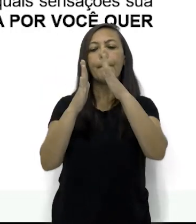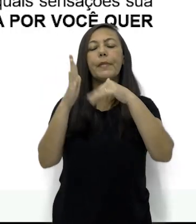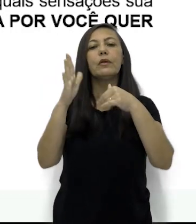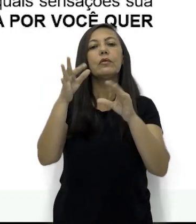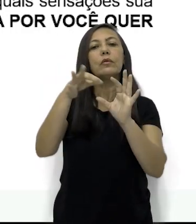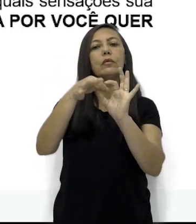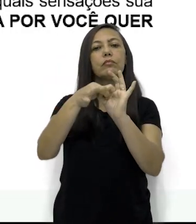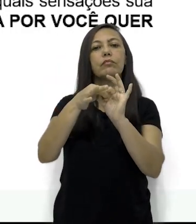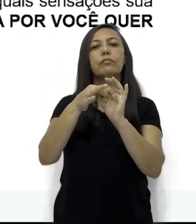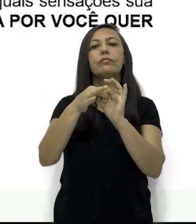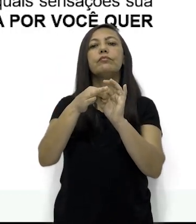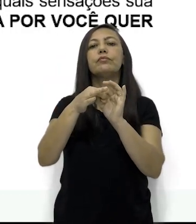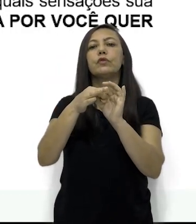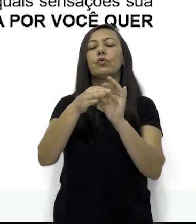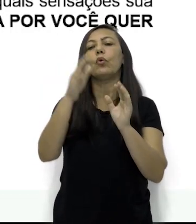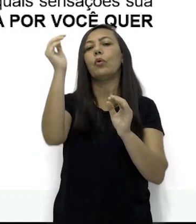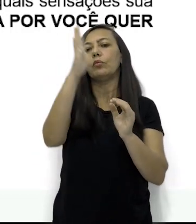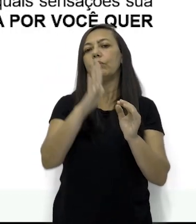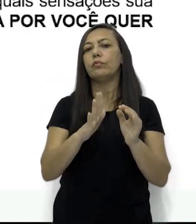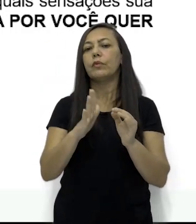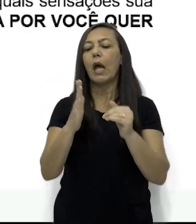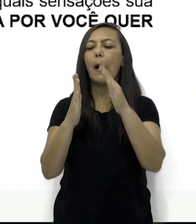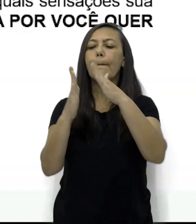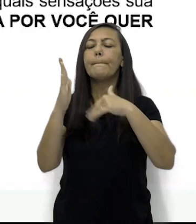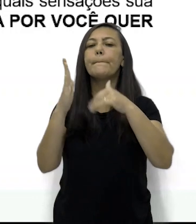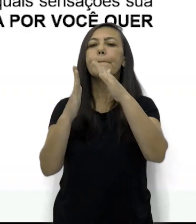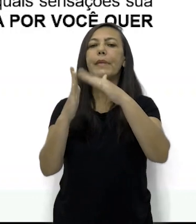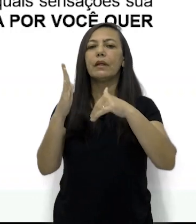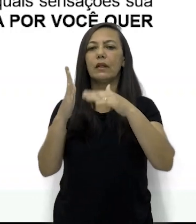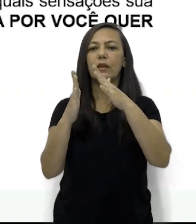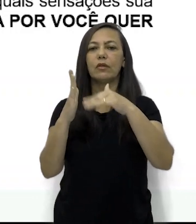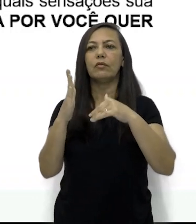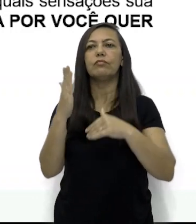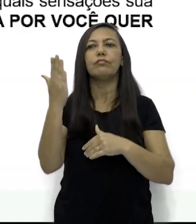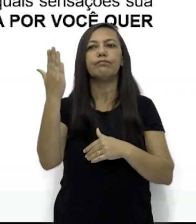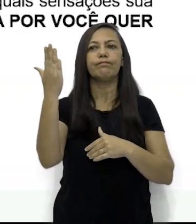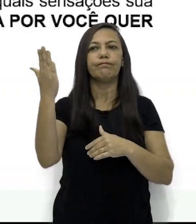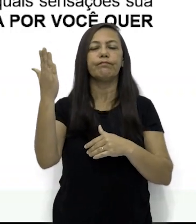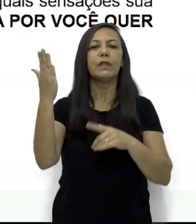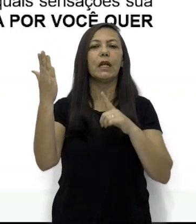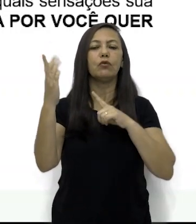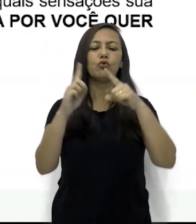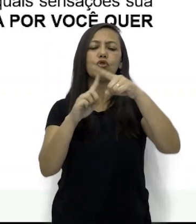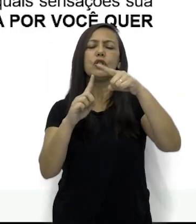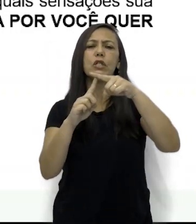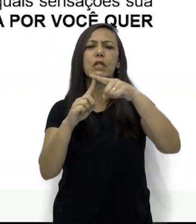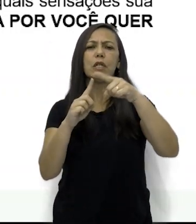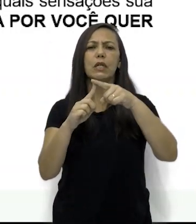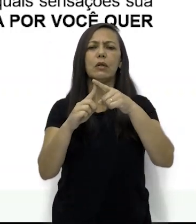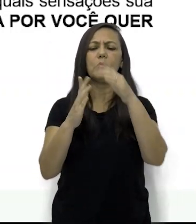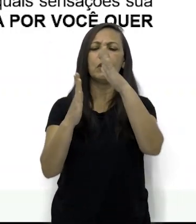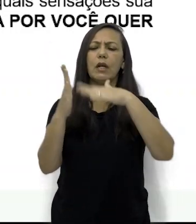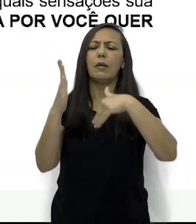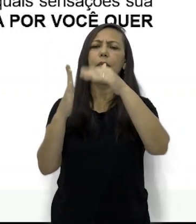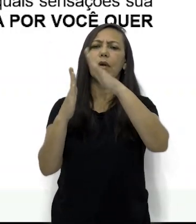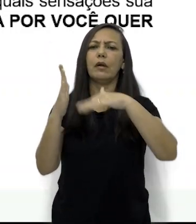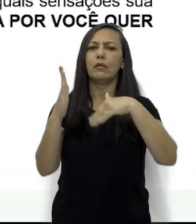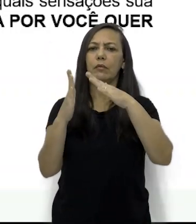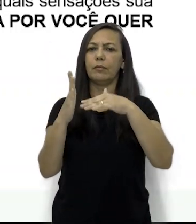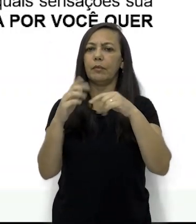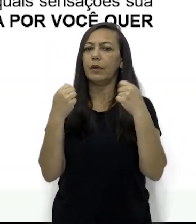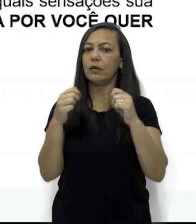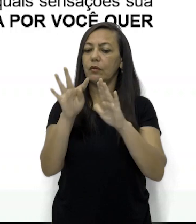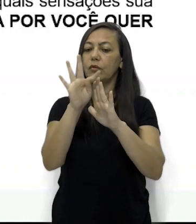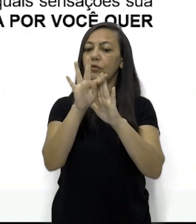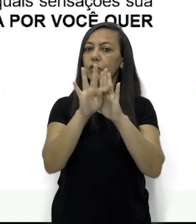brasileiro, a influência da arte rupestre, pintura figurativa e abstrata, tipos e estilos de pintura. Atenção para